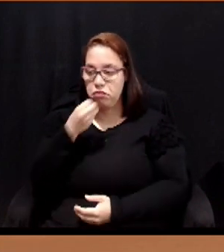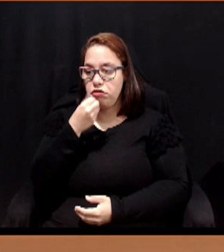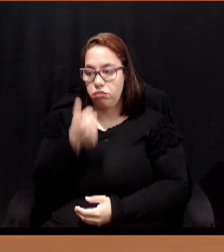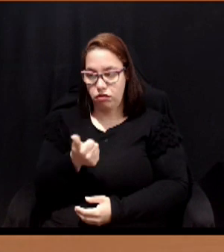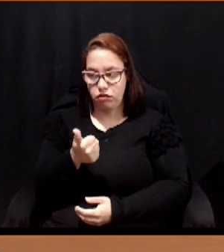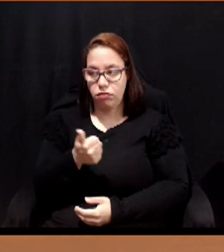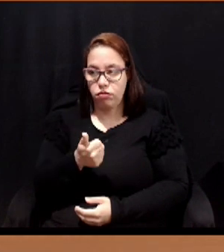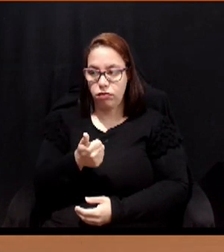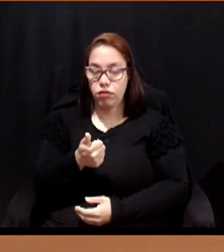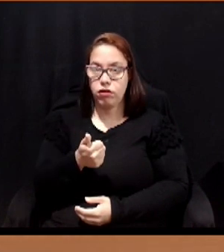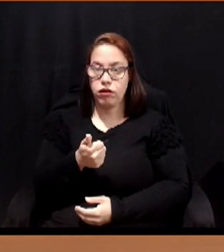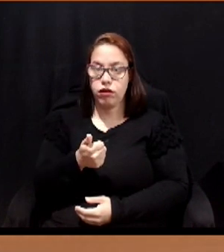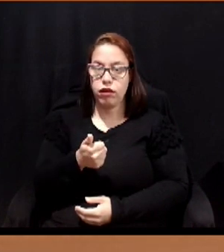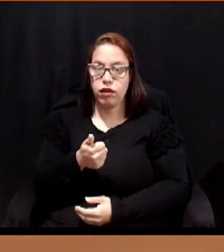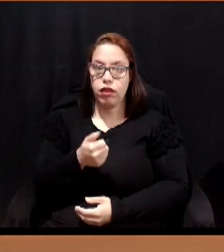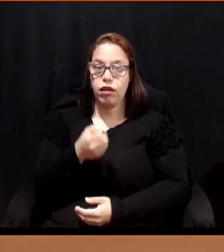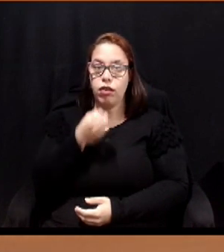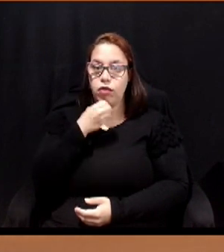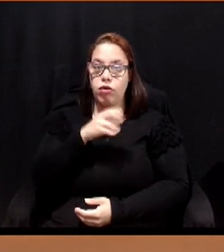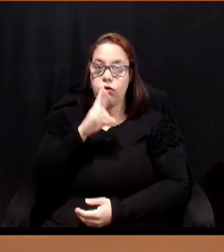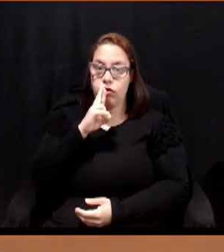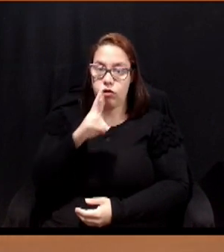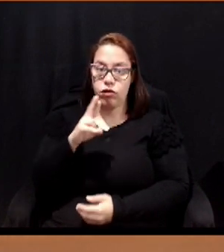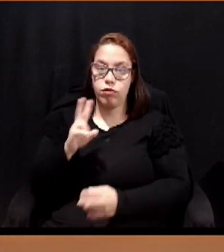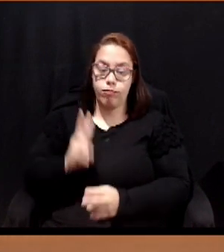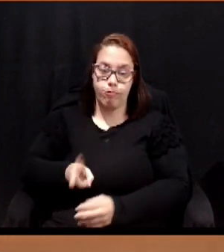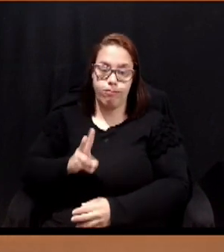tenha bons resultados de frequência.